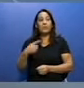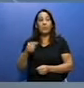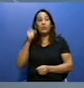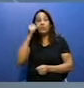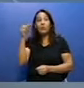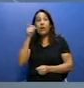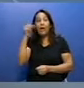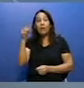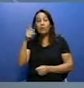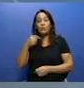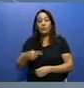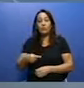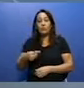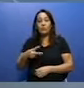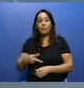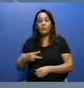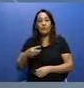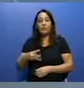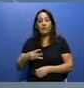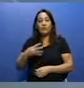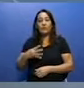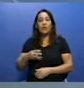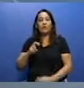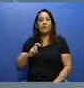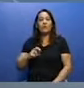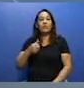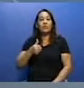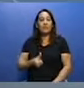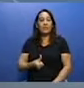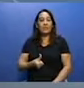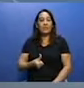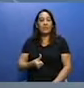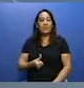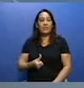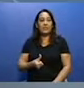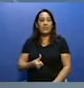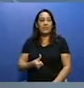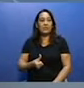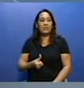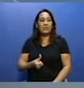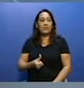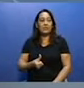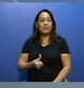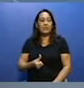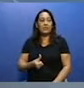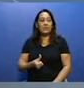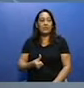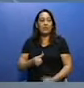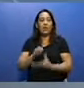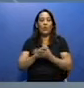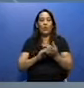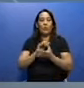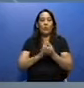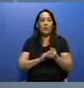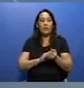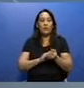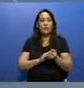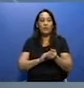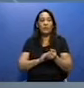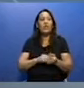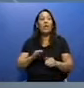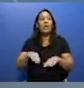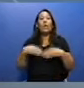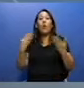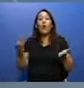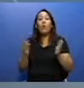6 elementos. Um, dois, três, quatro, cinco, seis. E copiamos ele aqui. E aí, qual